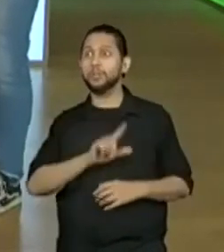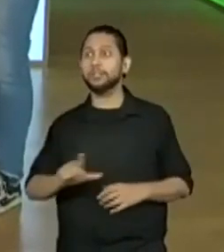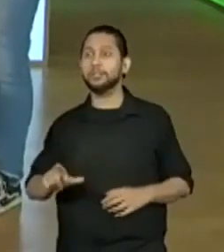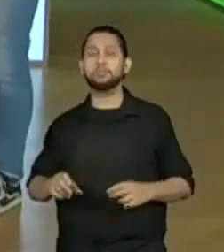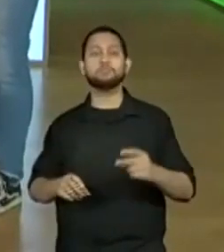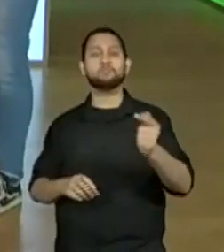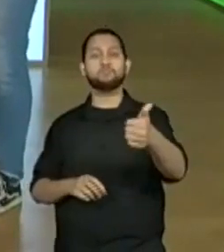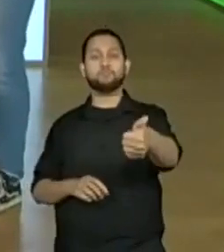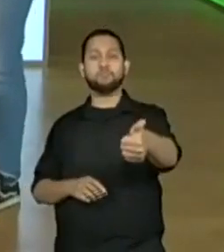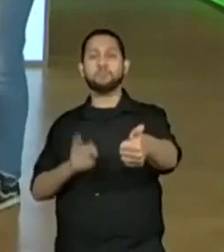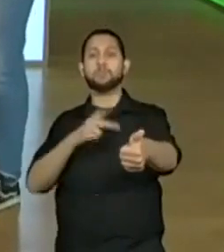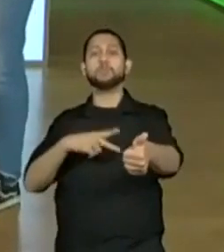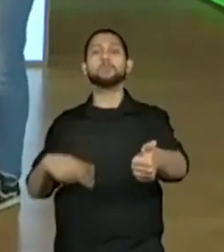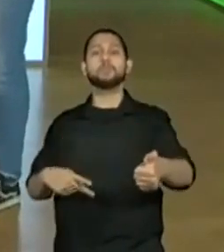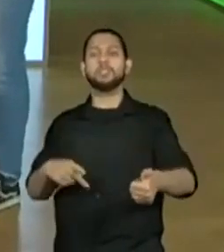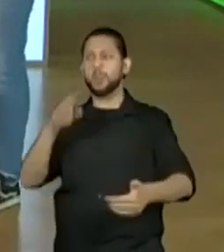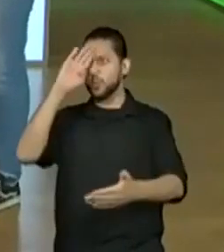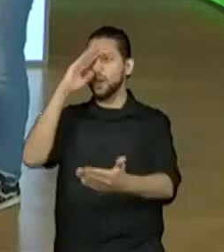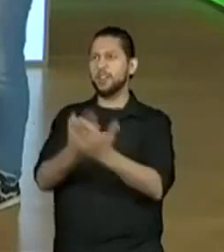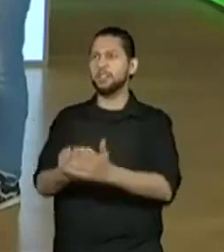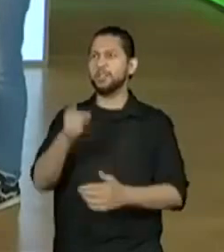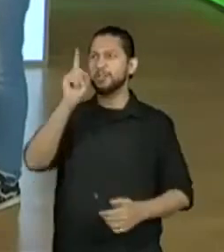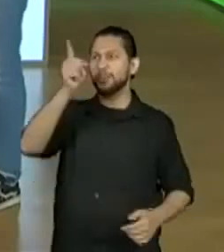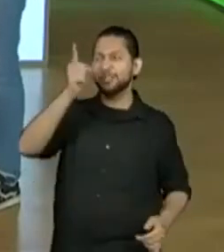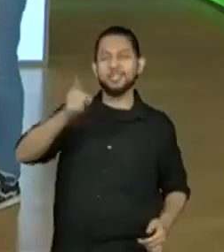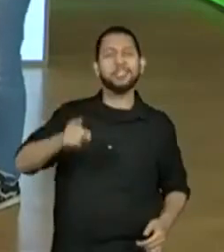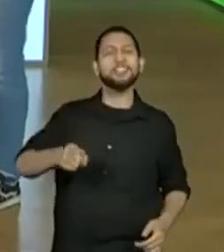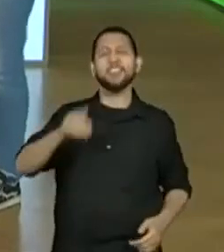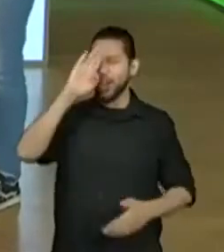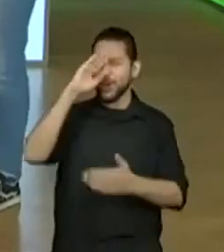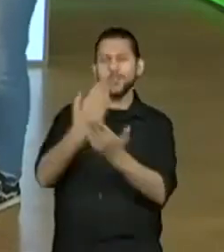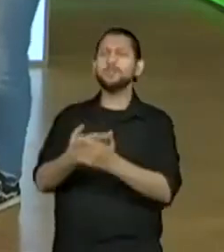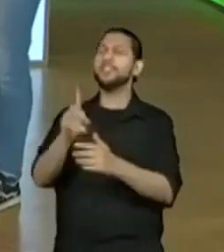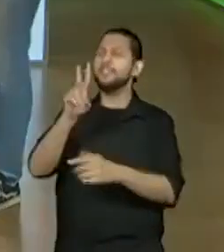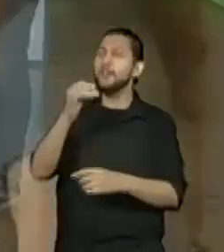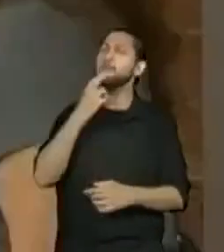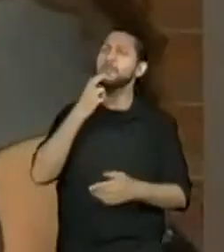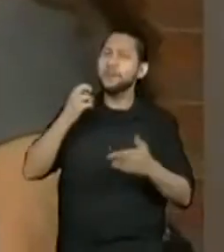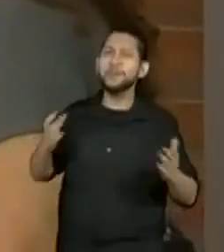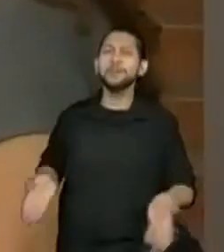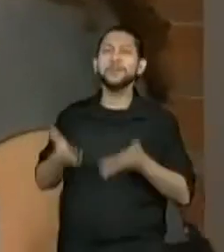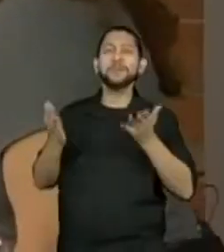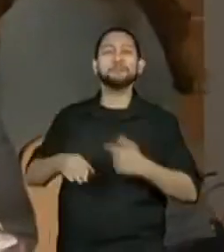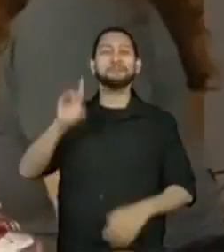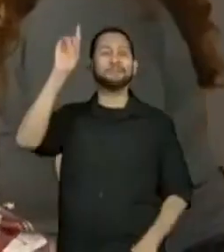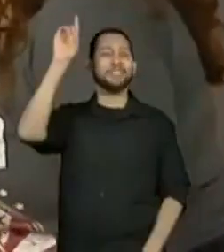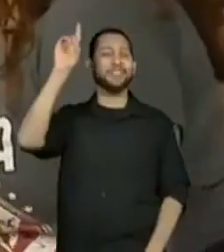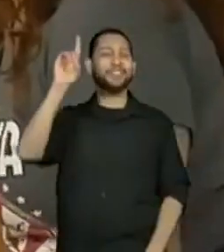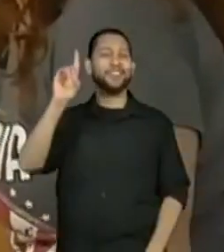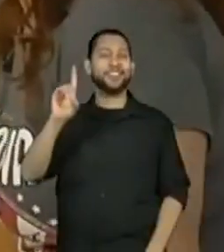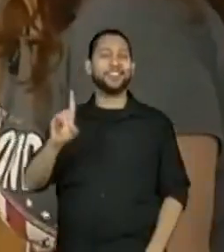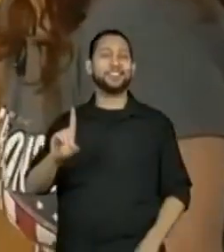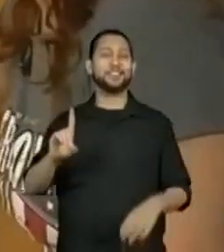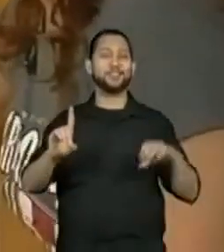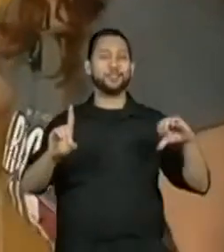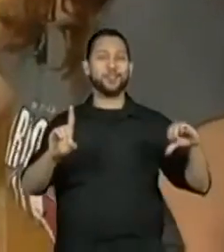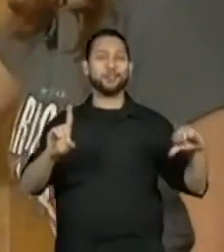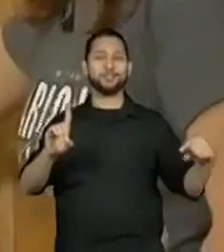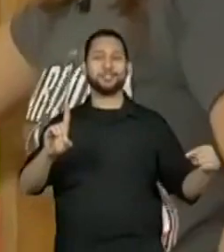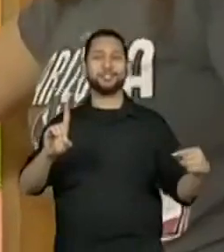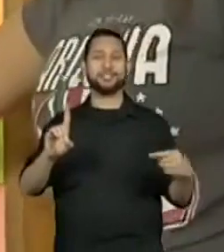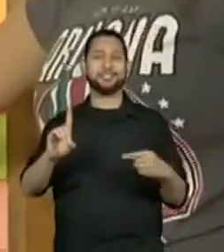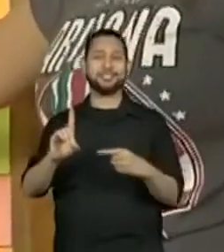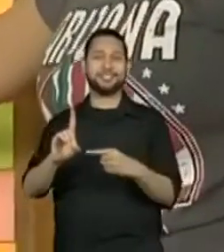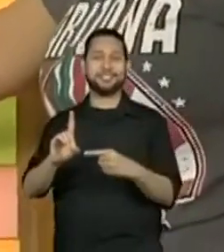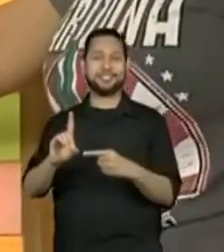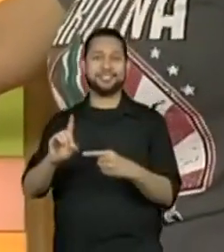Obrigado, professora Laura. Acredita em você, pro Rodrigo. D... D9. 9,